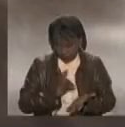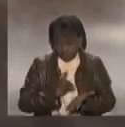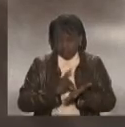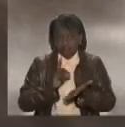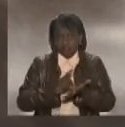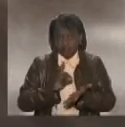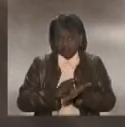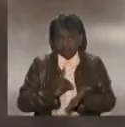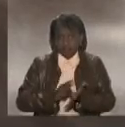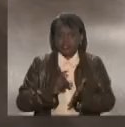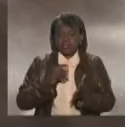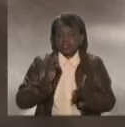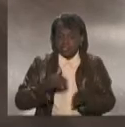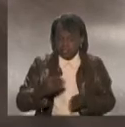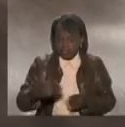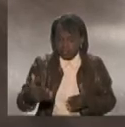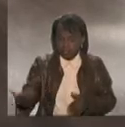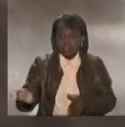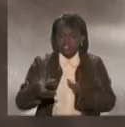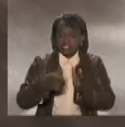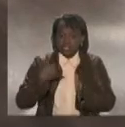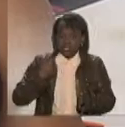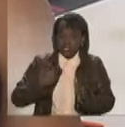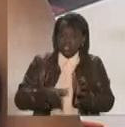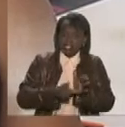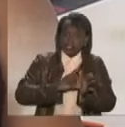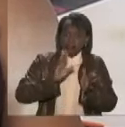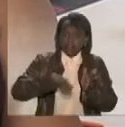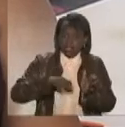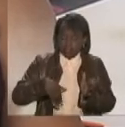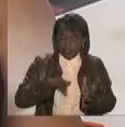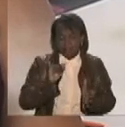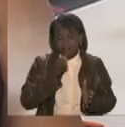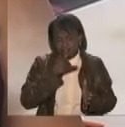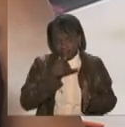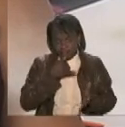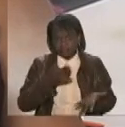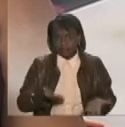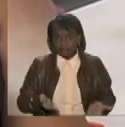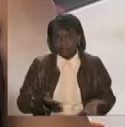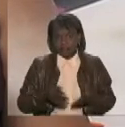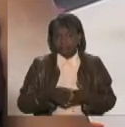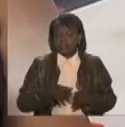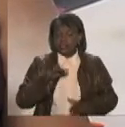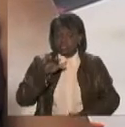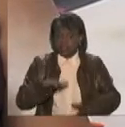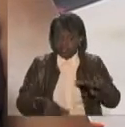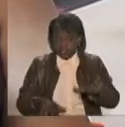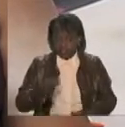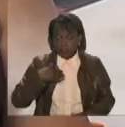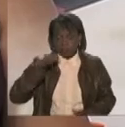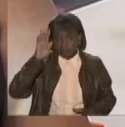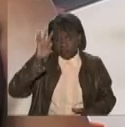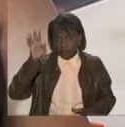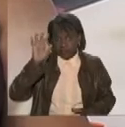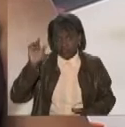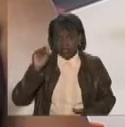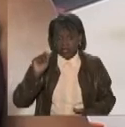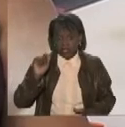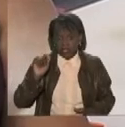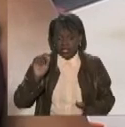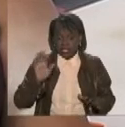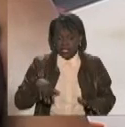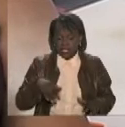Está acontecendo cada vez mais cedo, lamentavelmente. Às vezes eu penso que é